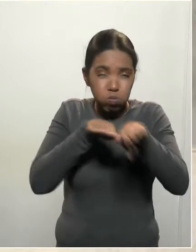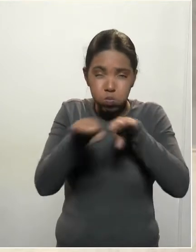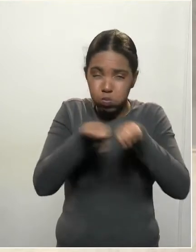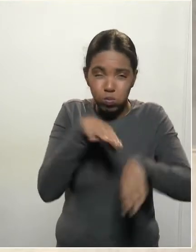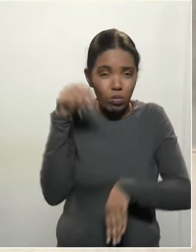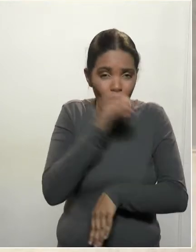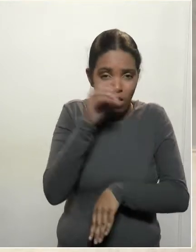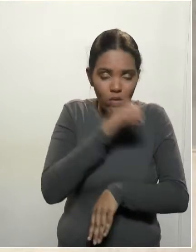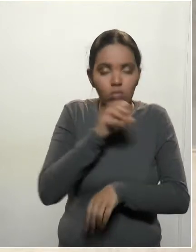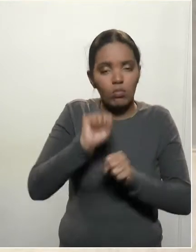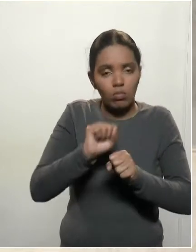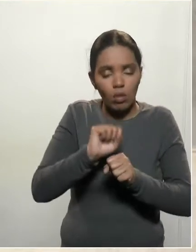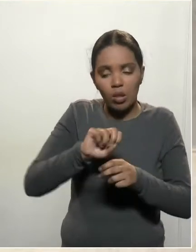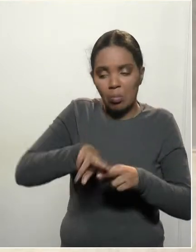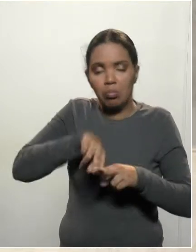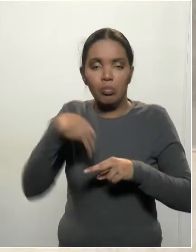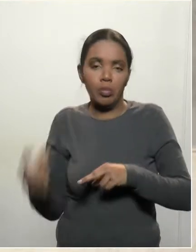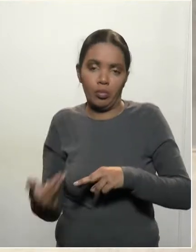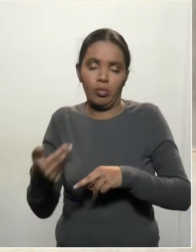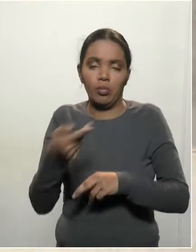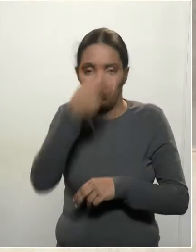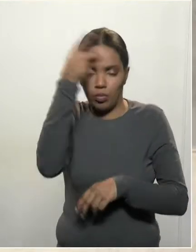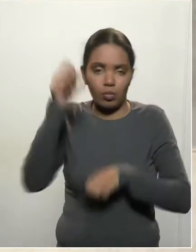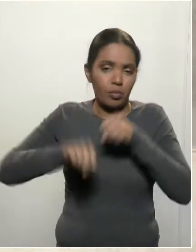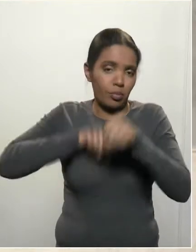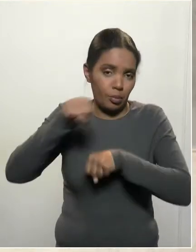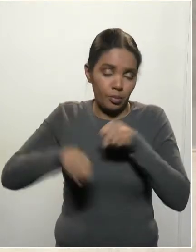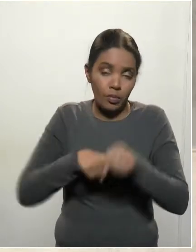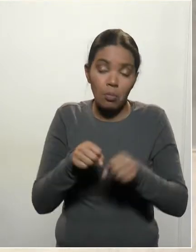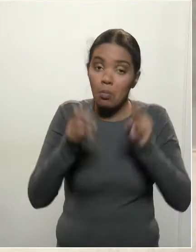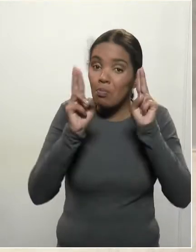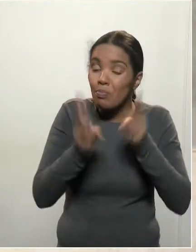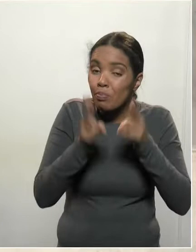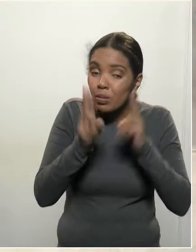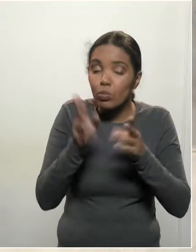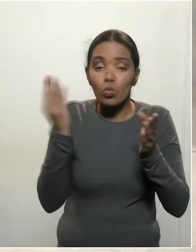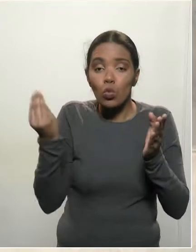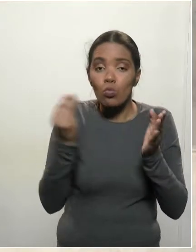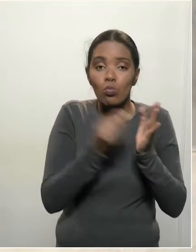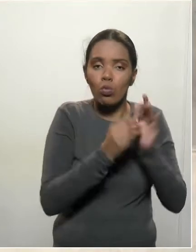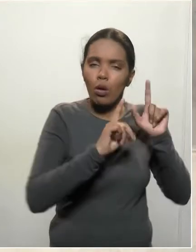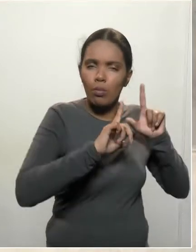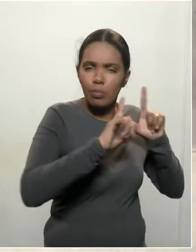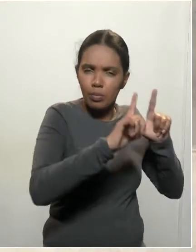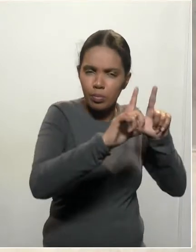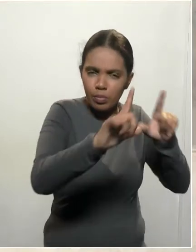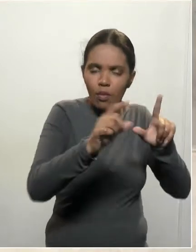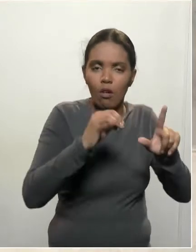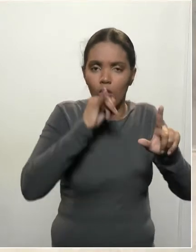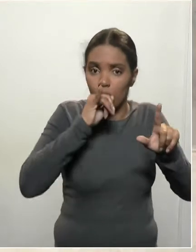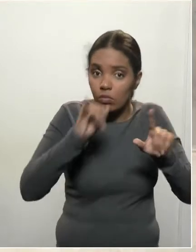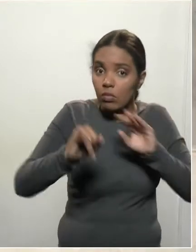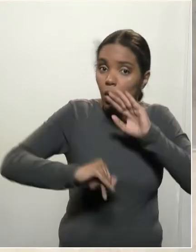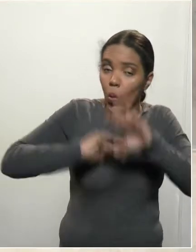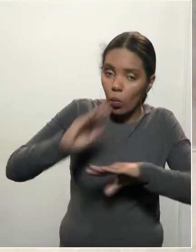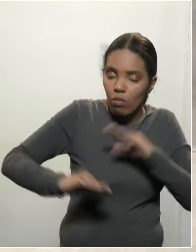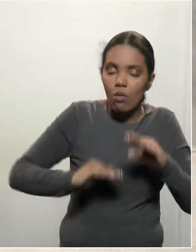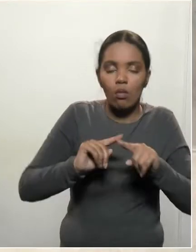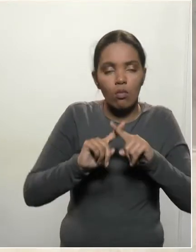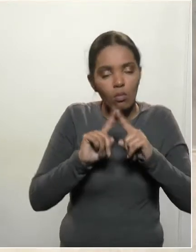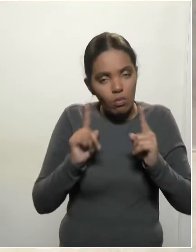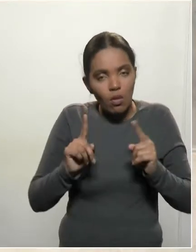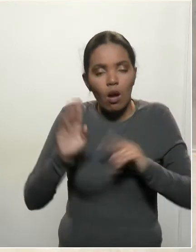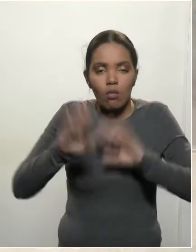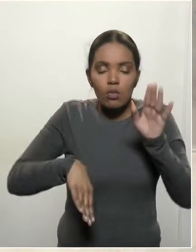Pois mesmo com a sinalização, o risco de acidentes é iminente e os acostamentos são indicados para uso de veículos em casos